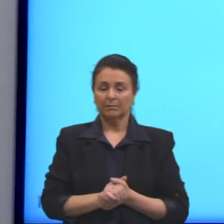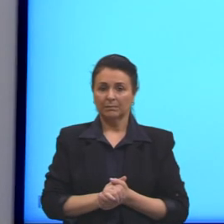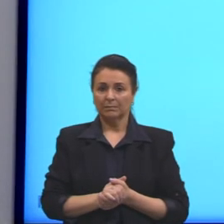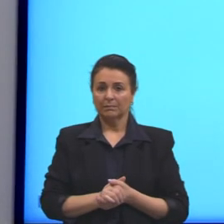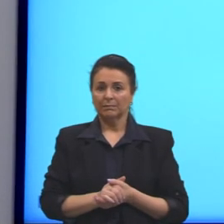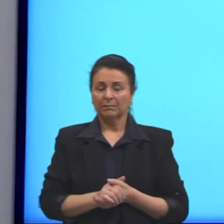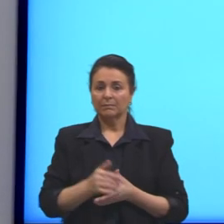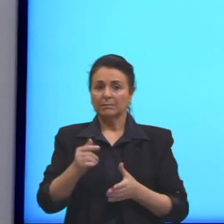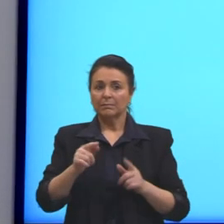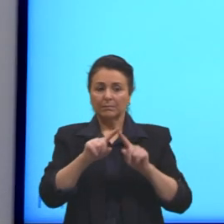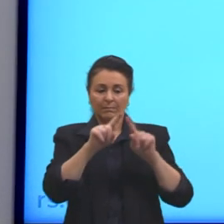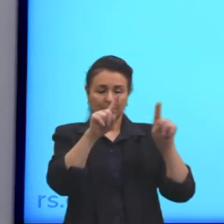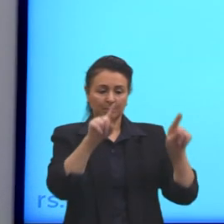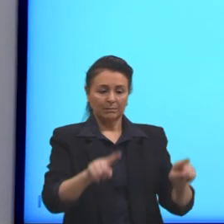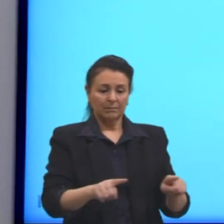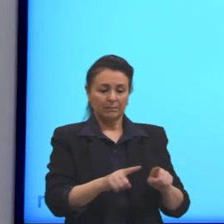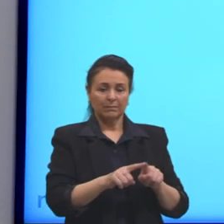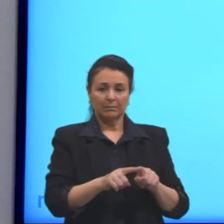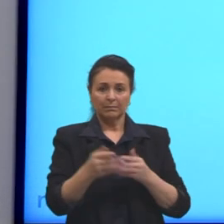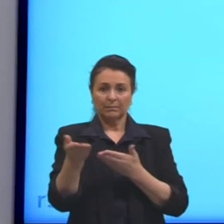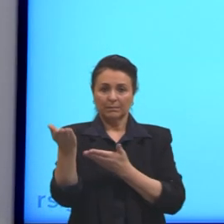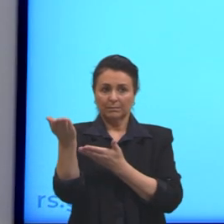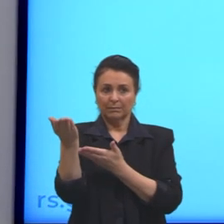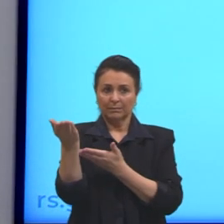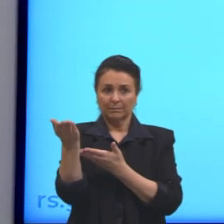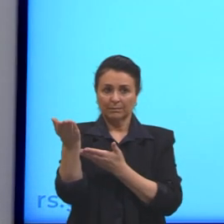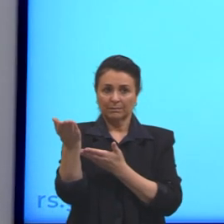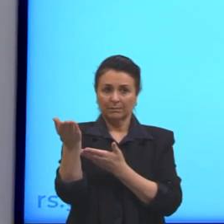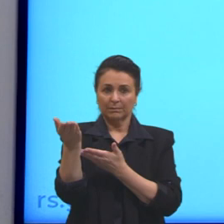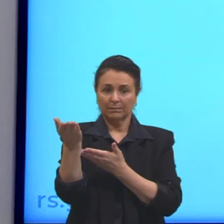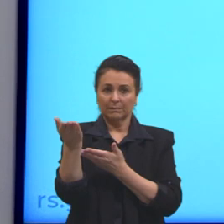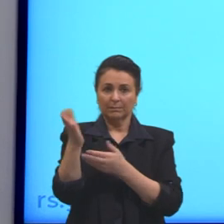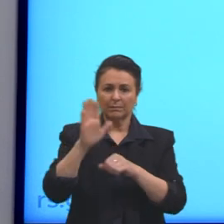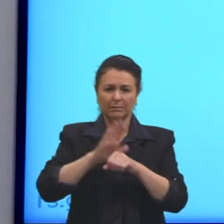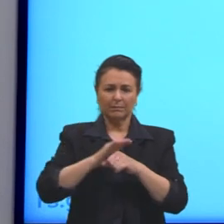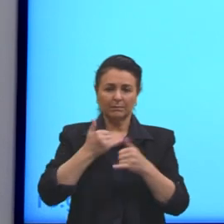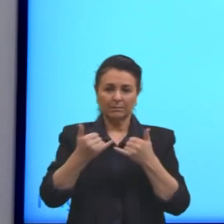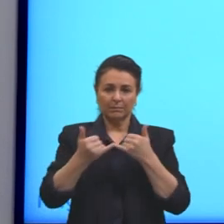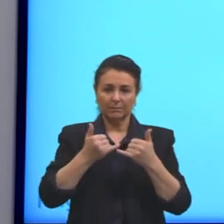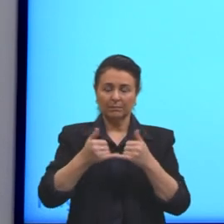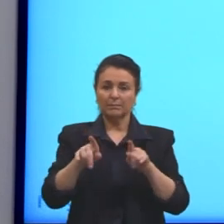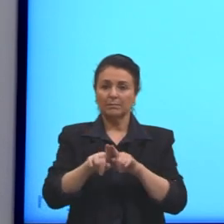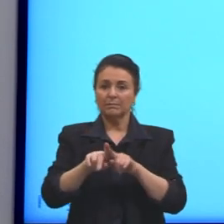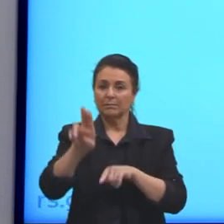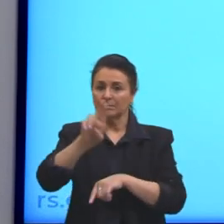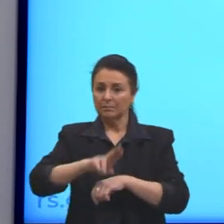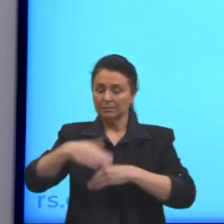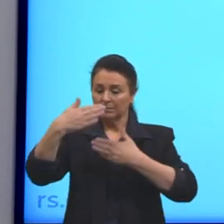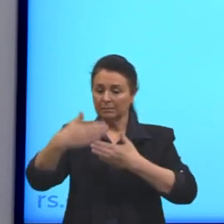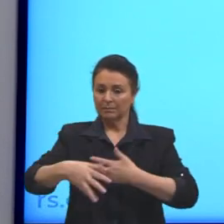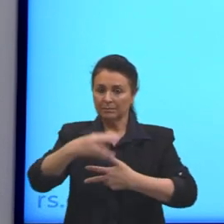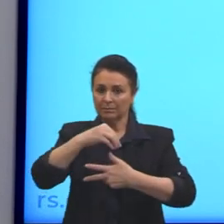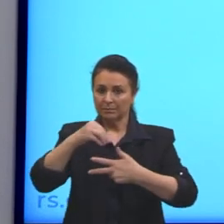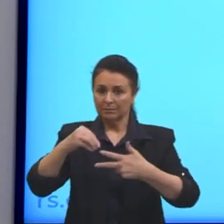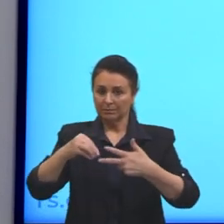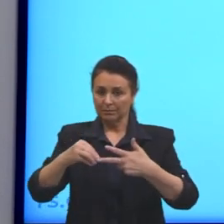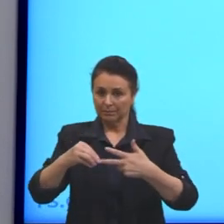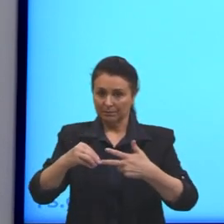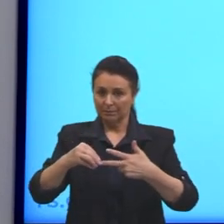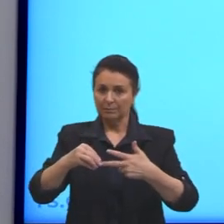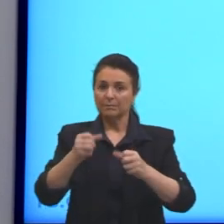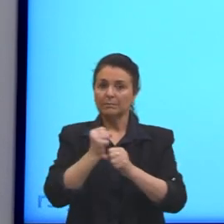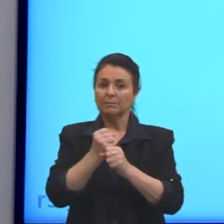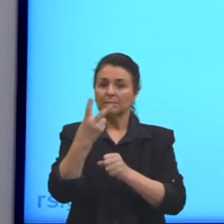e aqui então eu trago para vocês mais uma mais um exemplo de uma prova do Enem 2020 a questão número